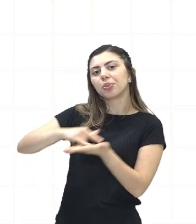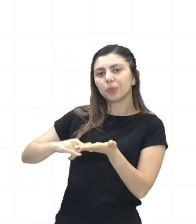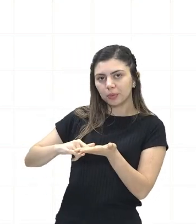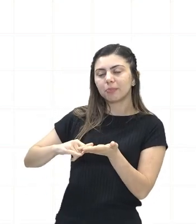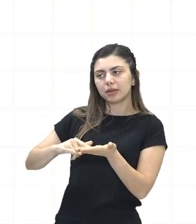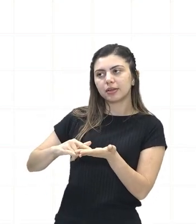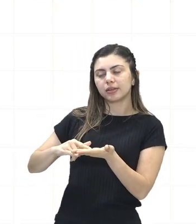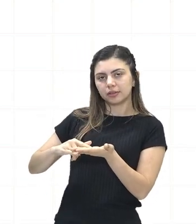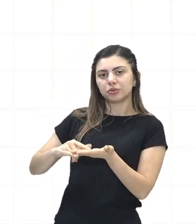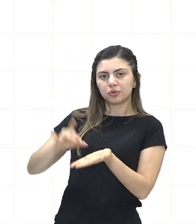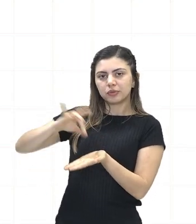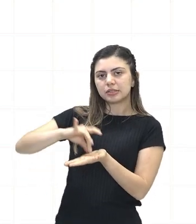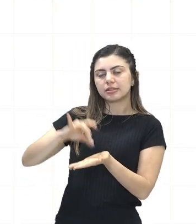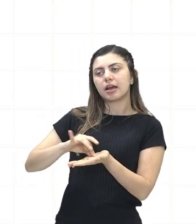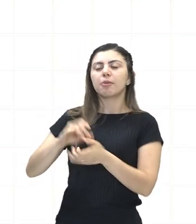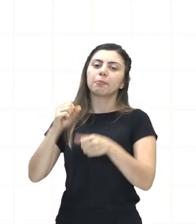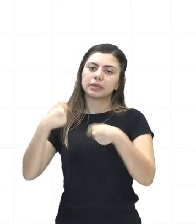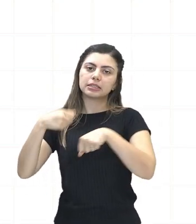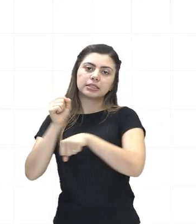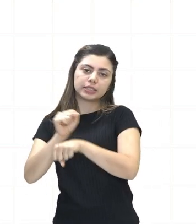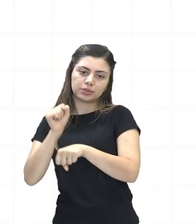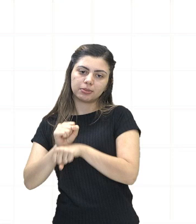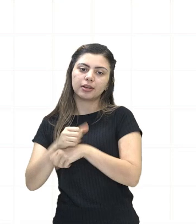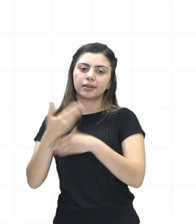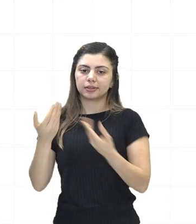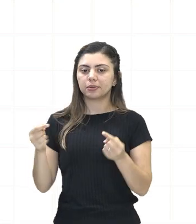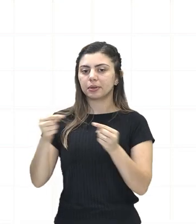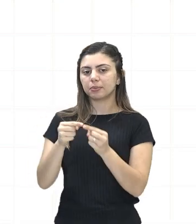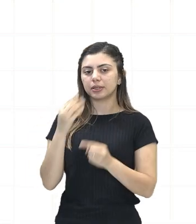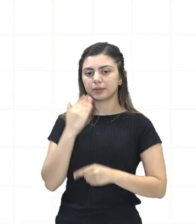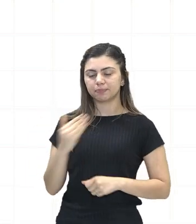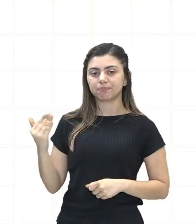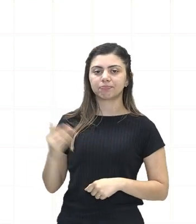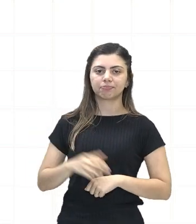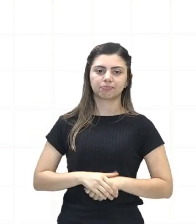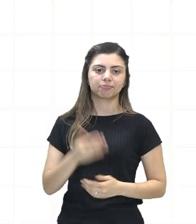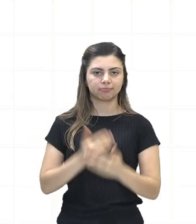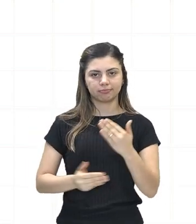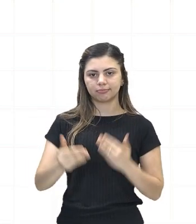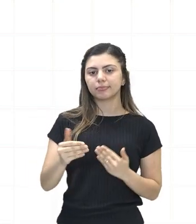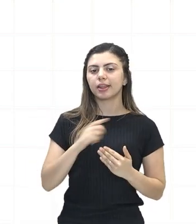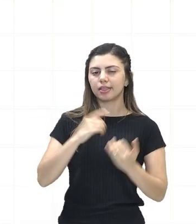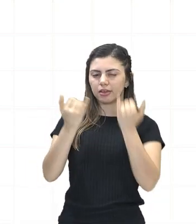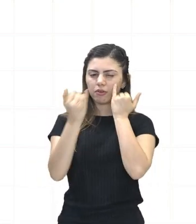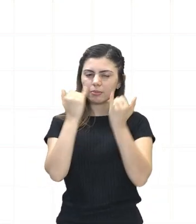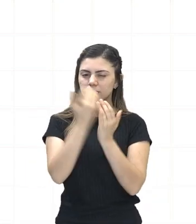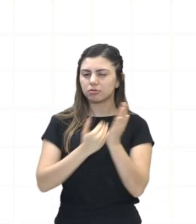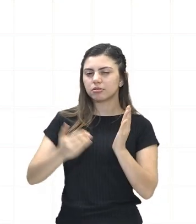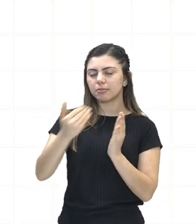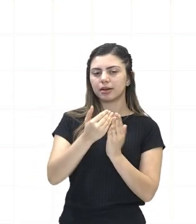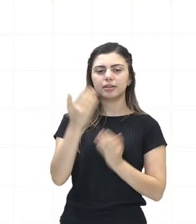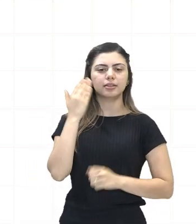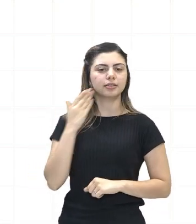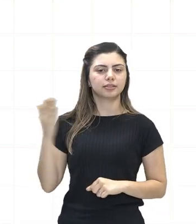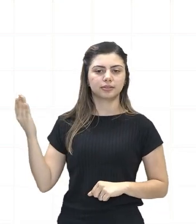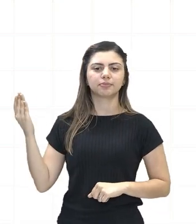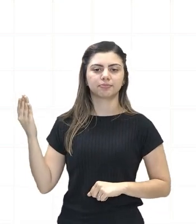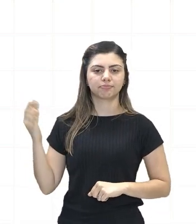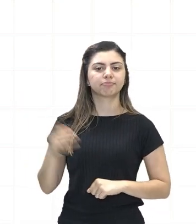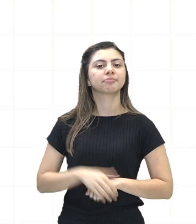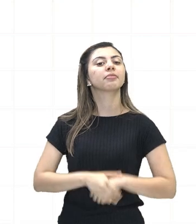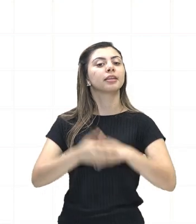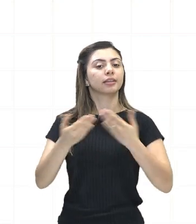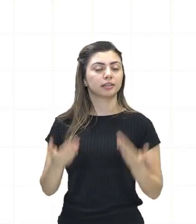você fica aí aguardando, fica nessa categoria aí. Tá, pessoal? Continuando, mais algumas informações aí agora, na próxima tela. Dentre